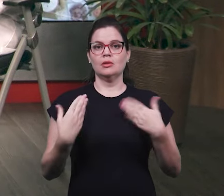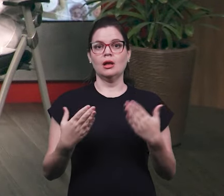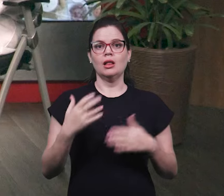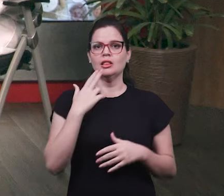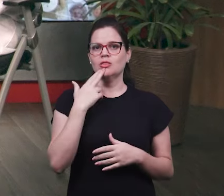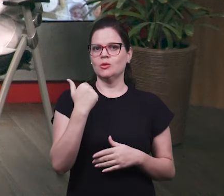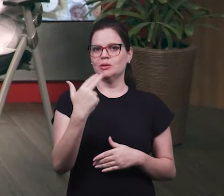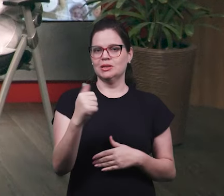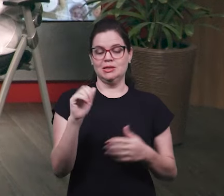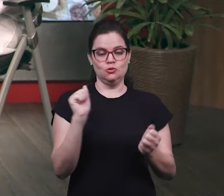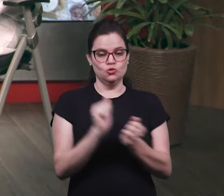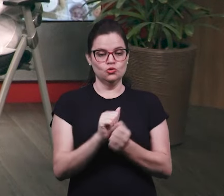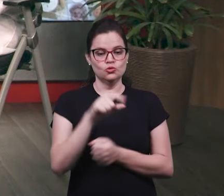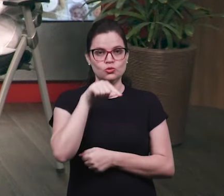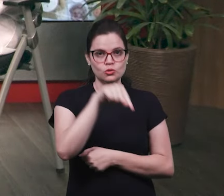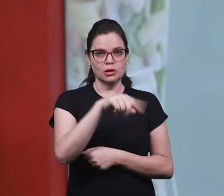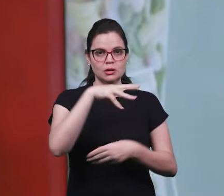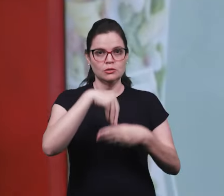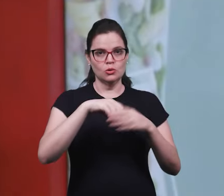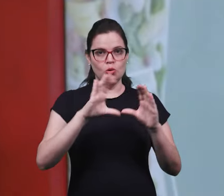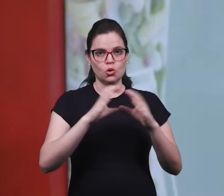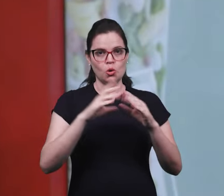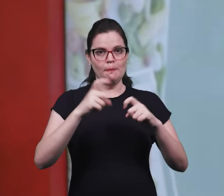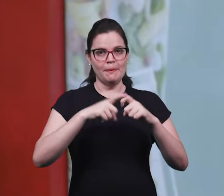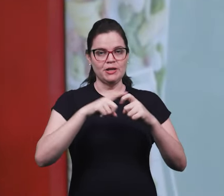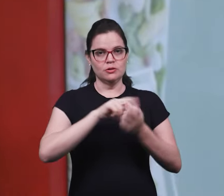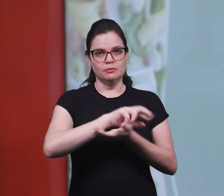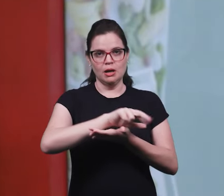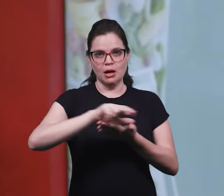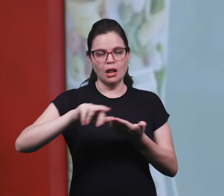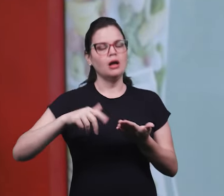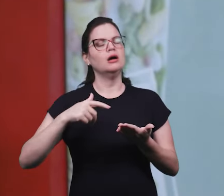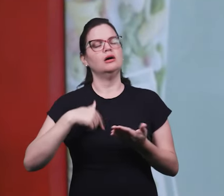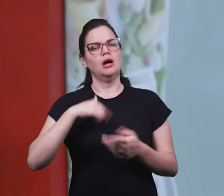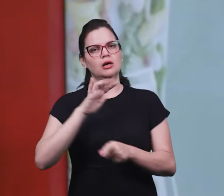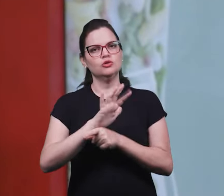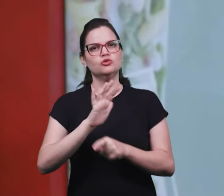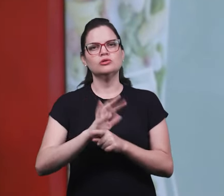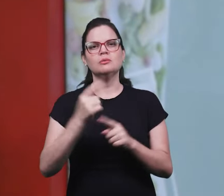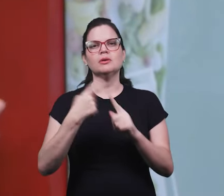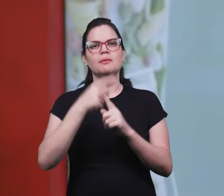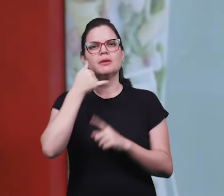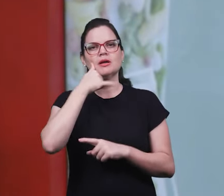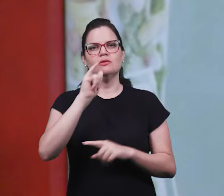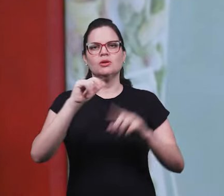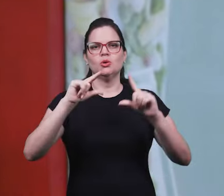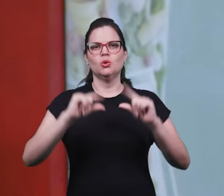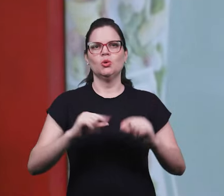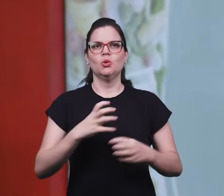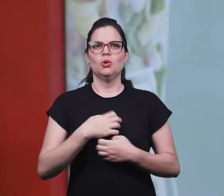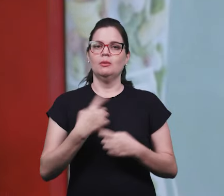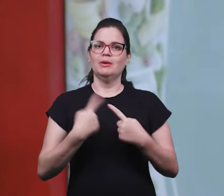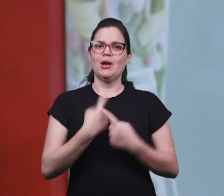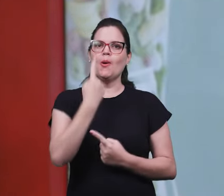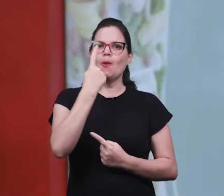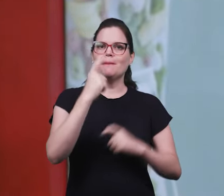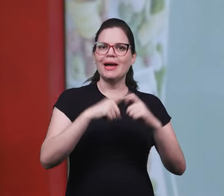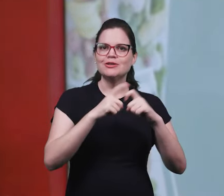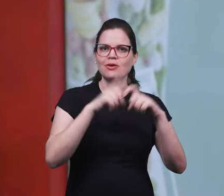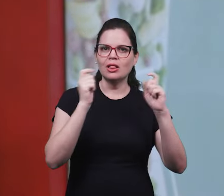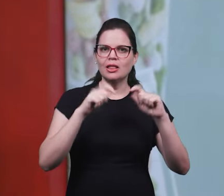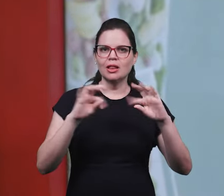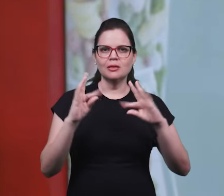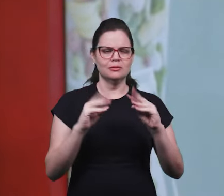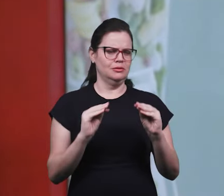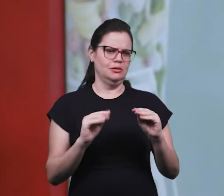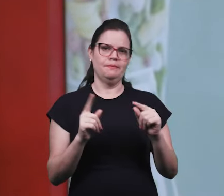nutrição com o paciente reduz demais o sintomas ele porque o médico não tem como ele dar conta de tudo né então tem